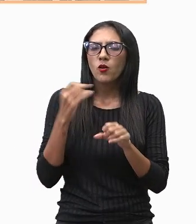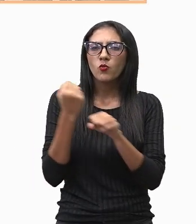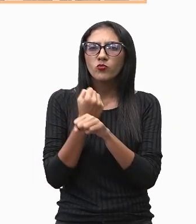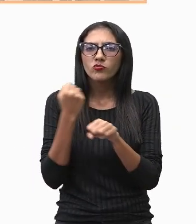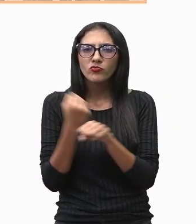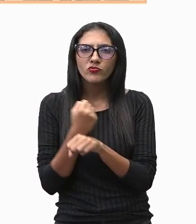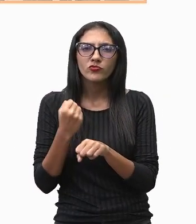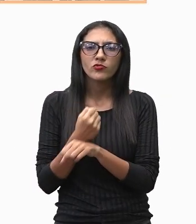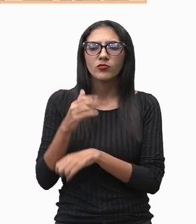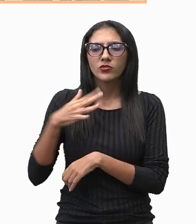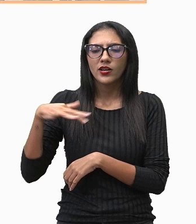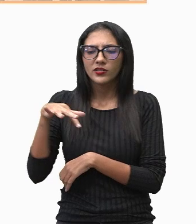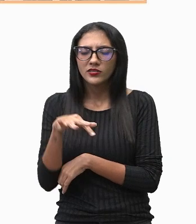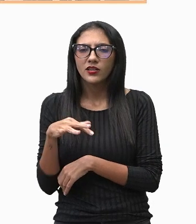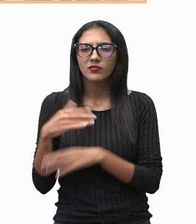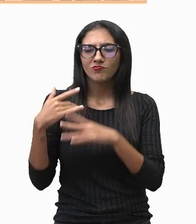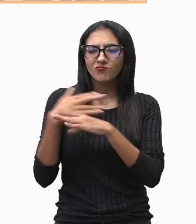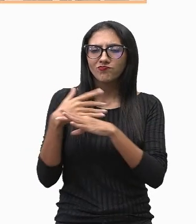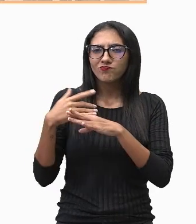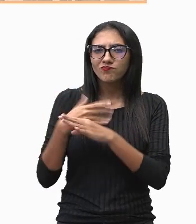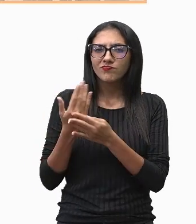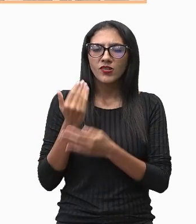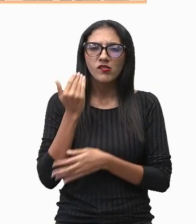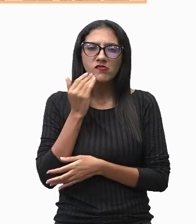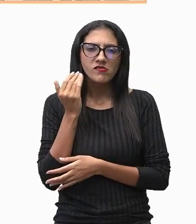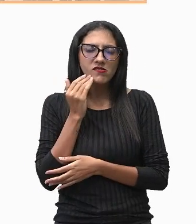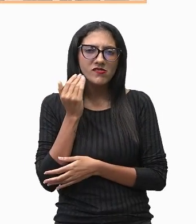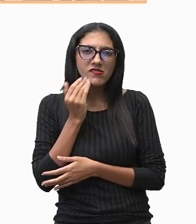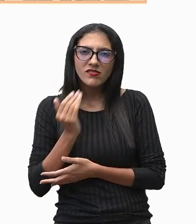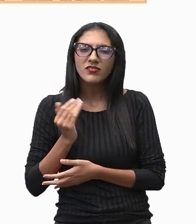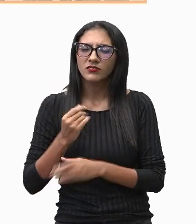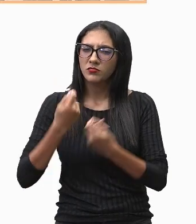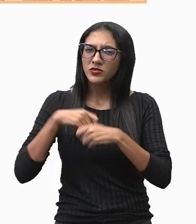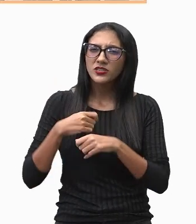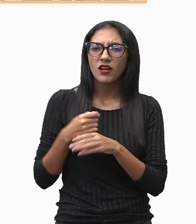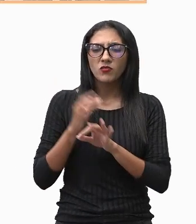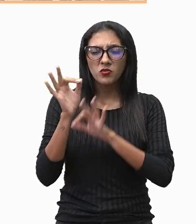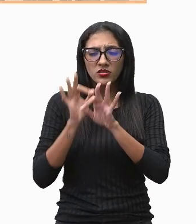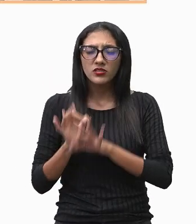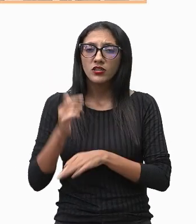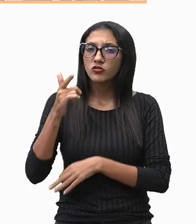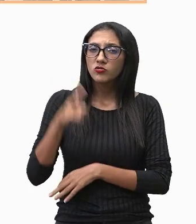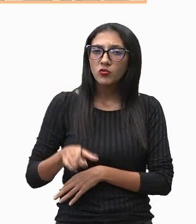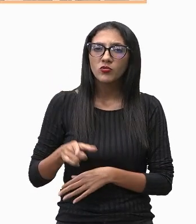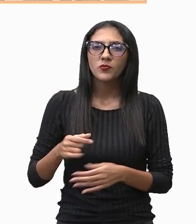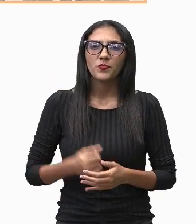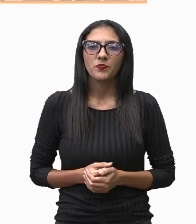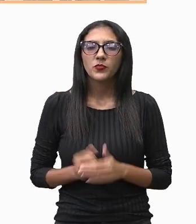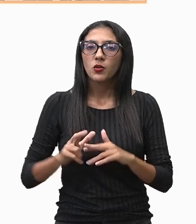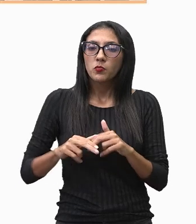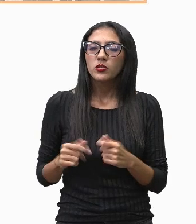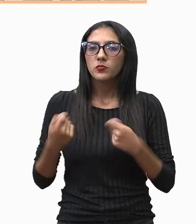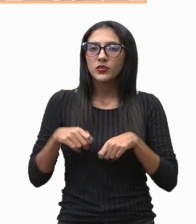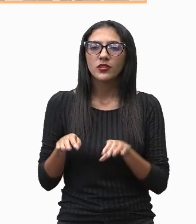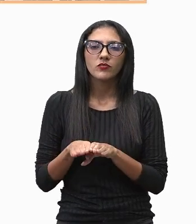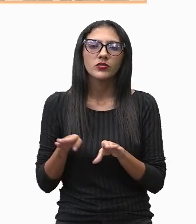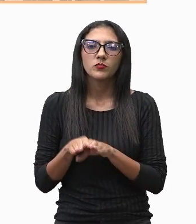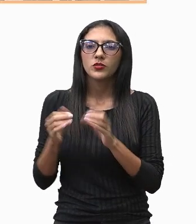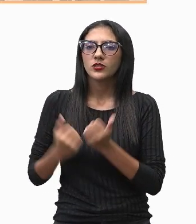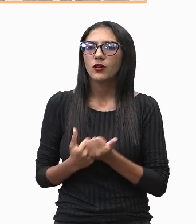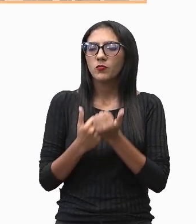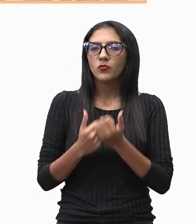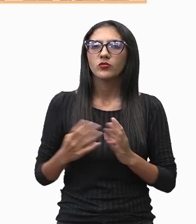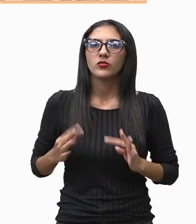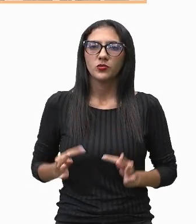das cidades, ela estava ali bastante comprometida, então eles precisavam de tecnologia e